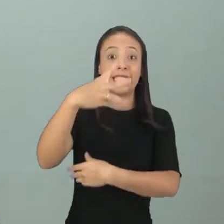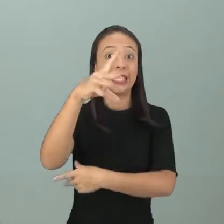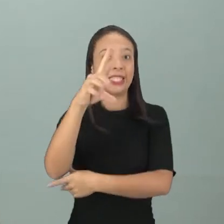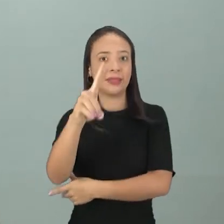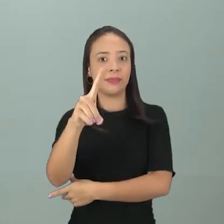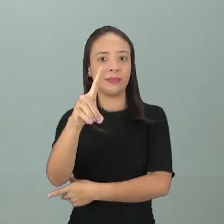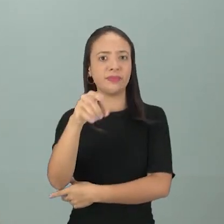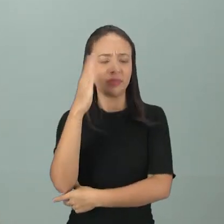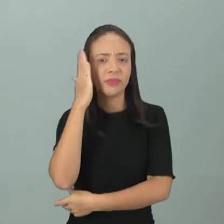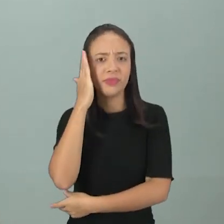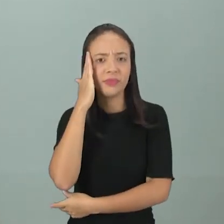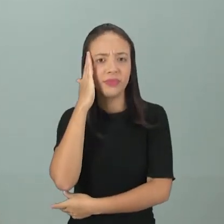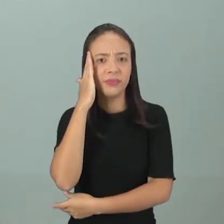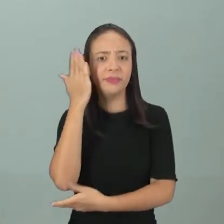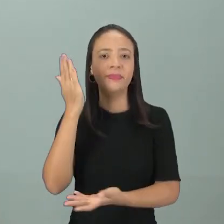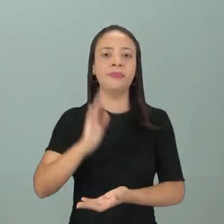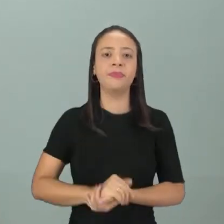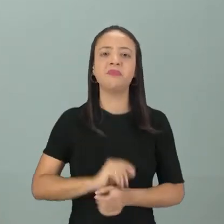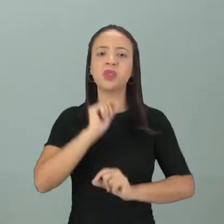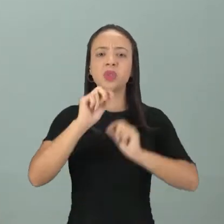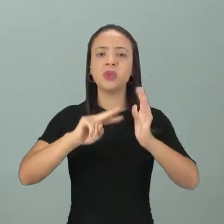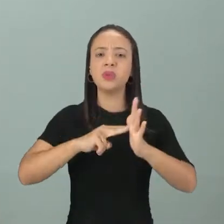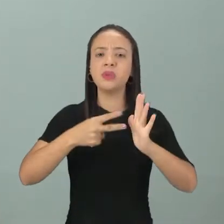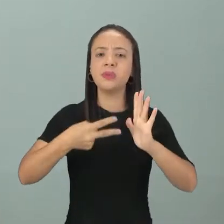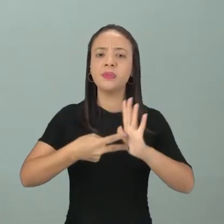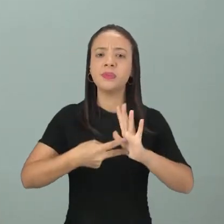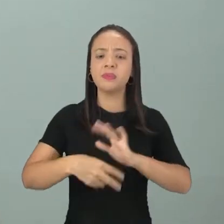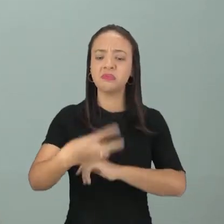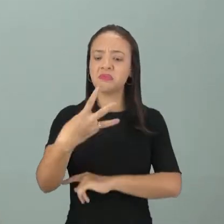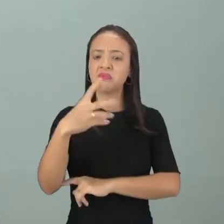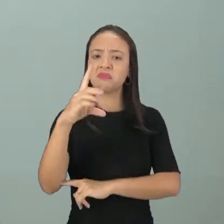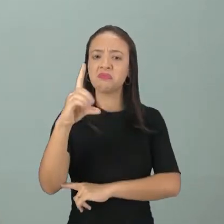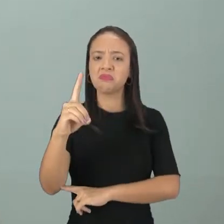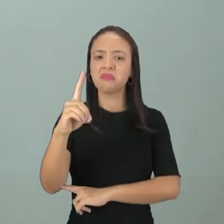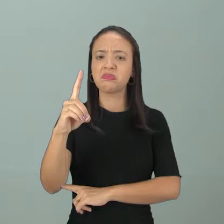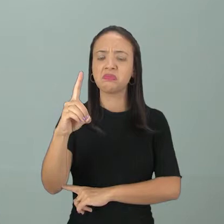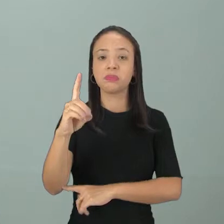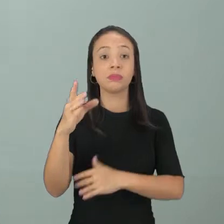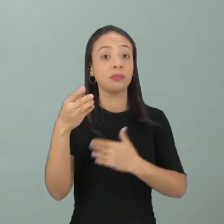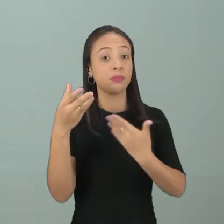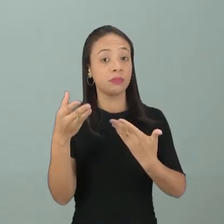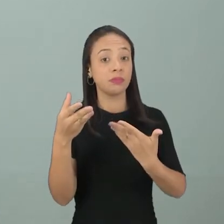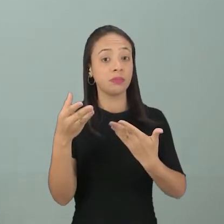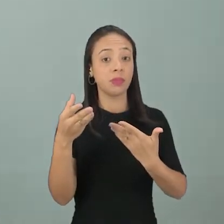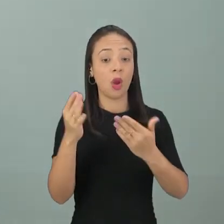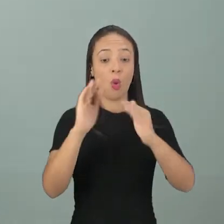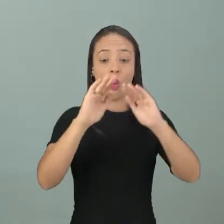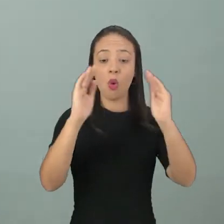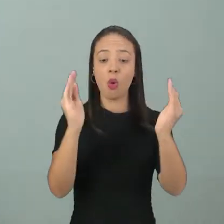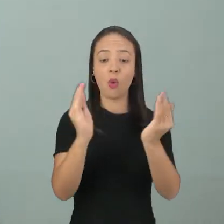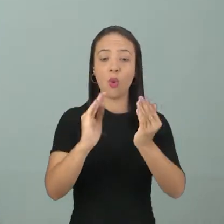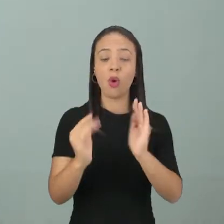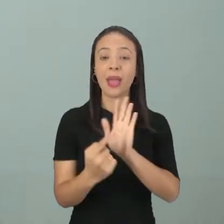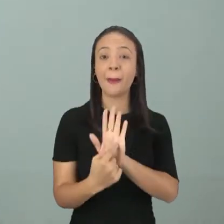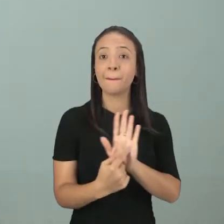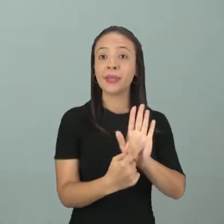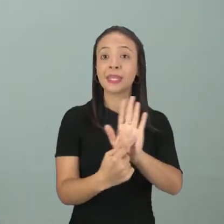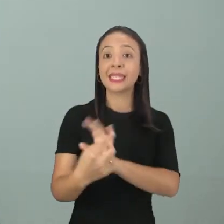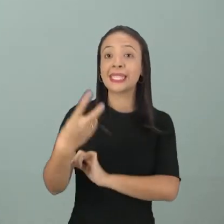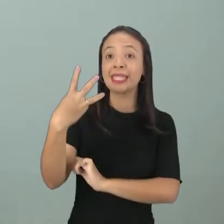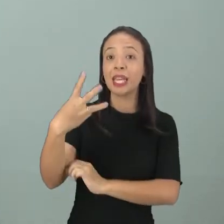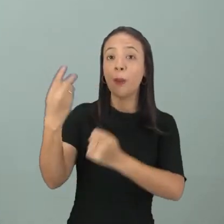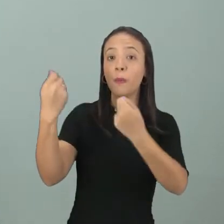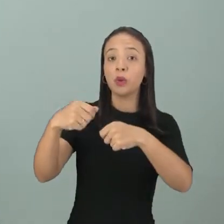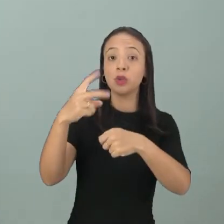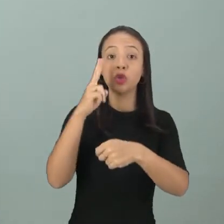tridimensionais. Você sabia disso? Mas o que será que são formas tridimensionais? Bom, são formas que apresentam